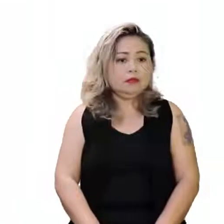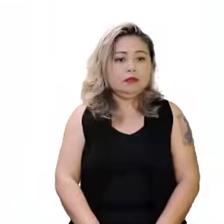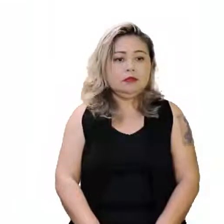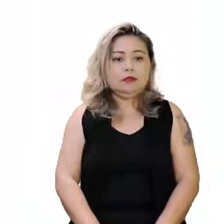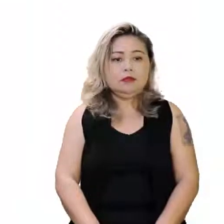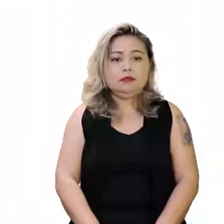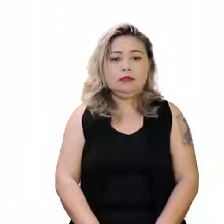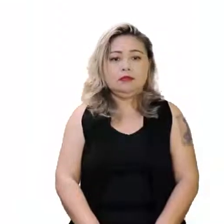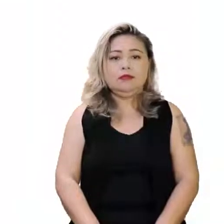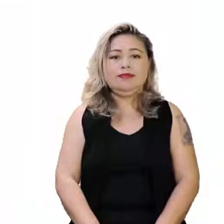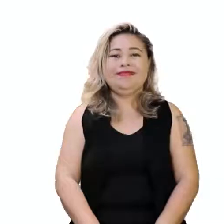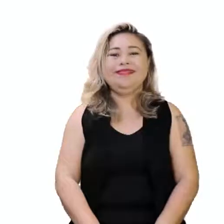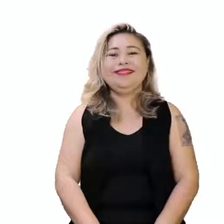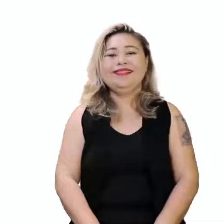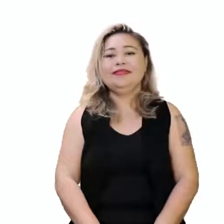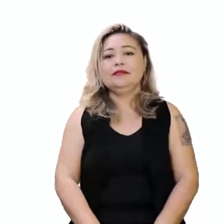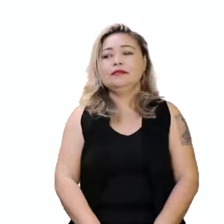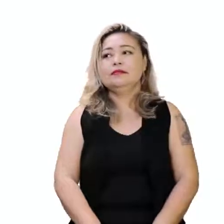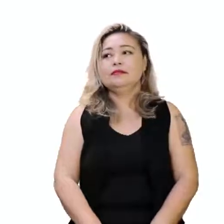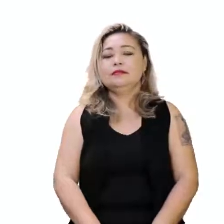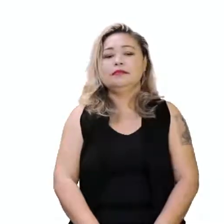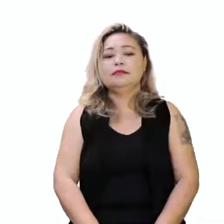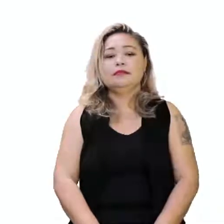Vamos para a canetinha. Cadê a canetinha?